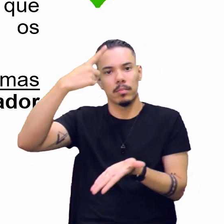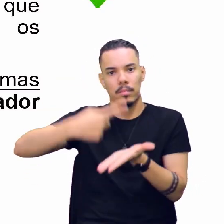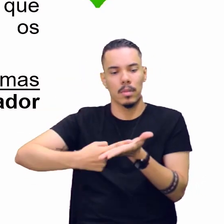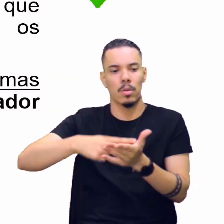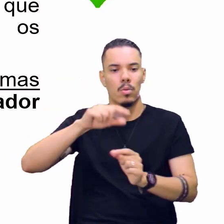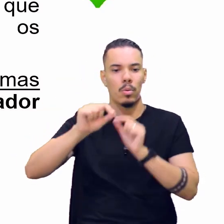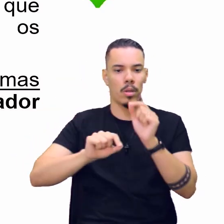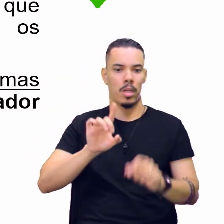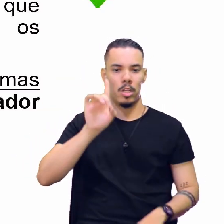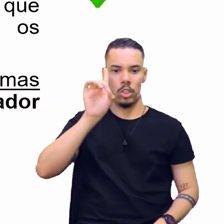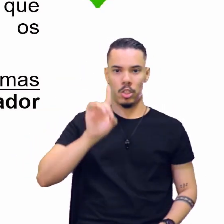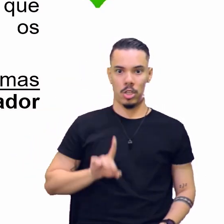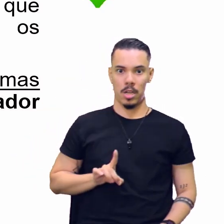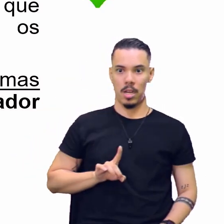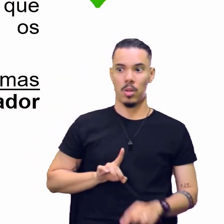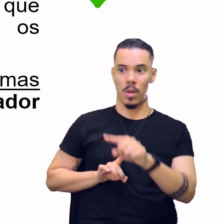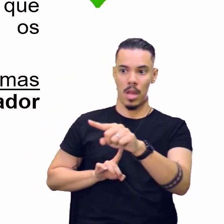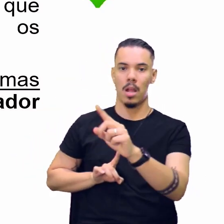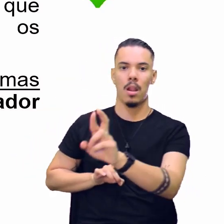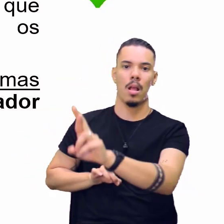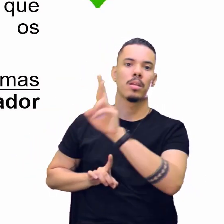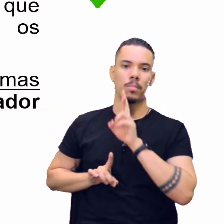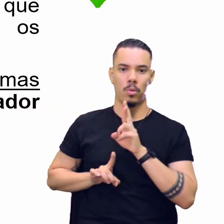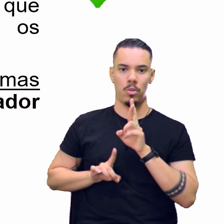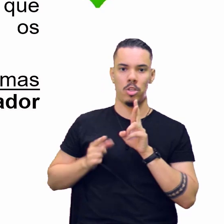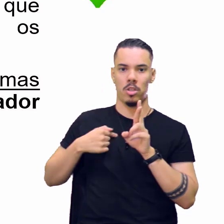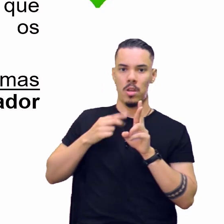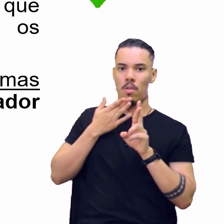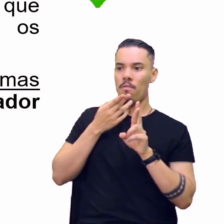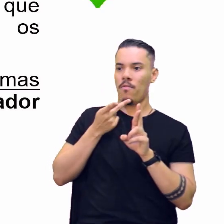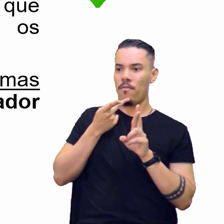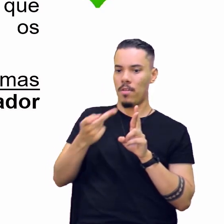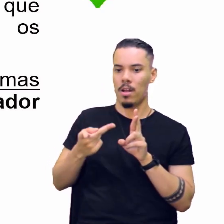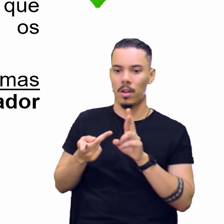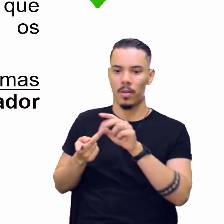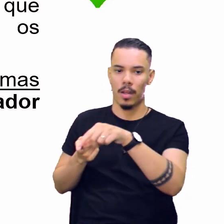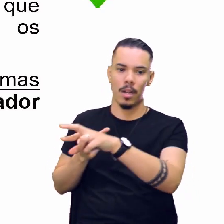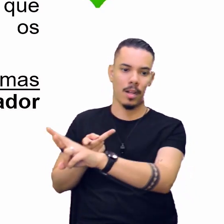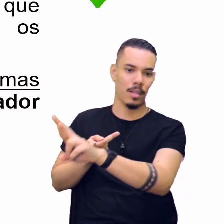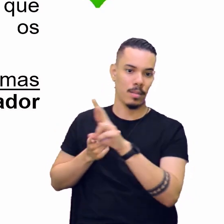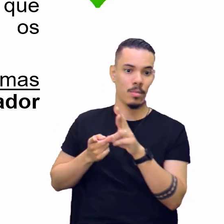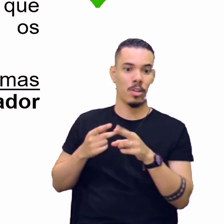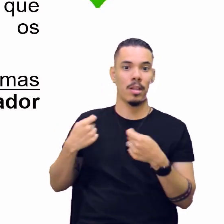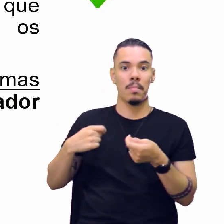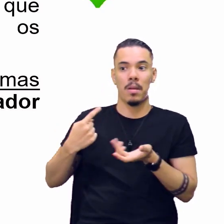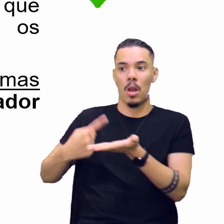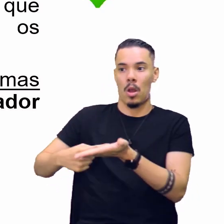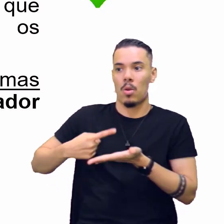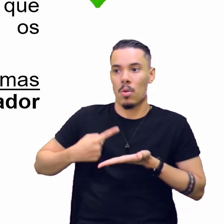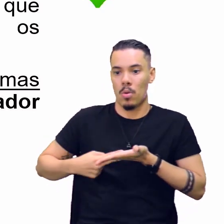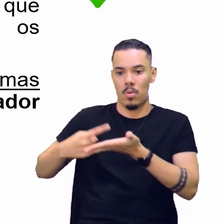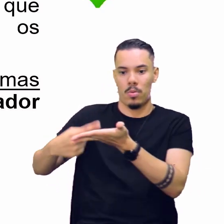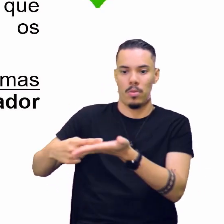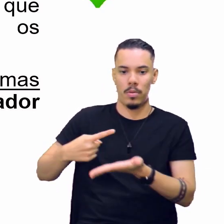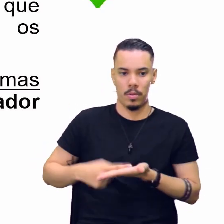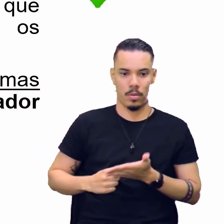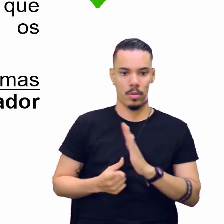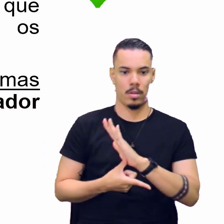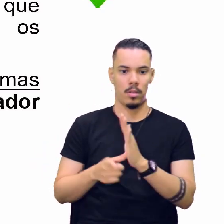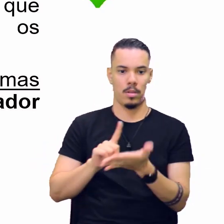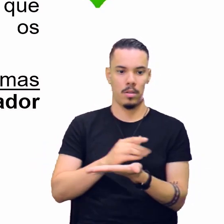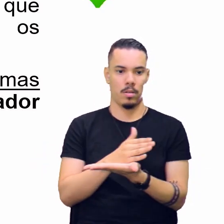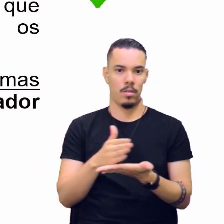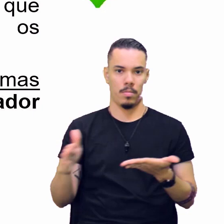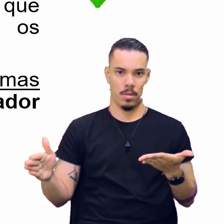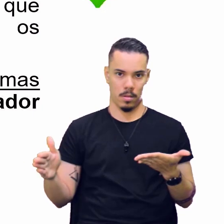o direito da réplica, o que depende apenas de um acordo entre os participantes antes de